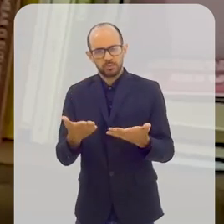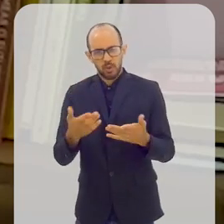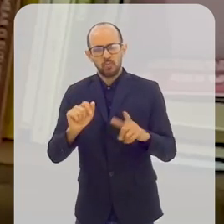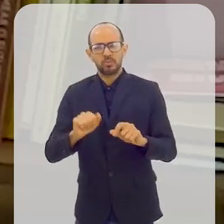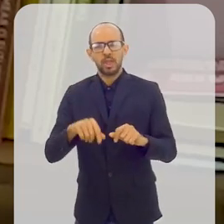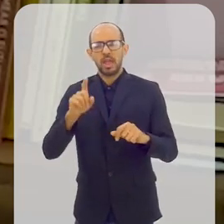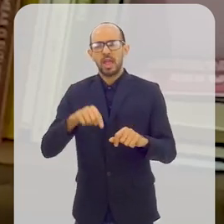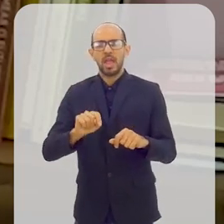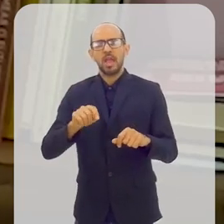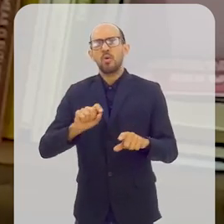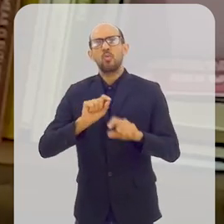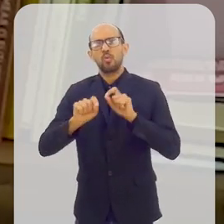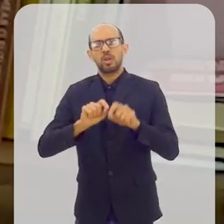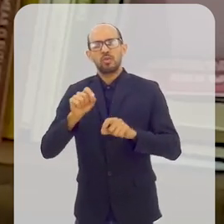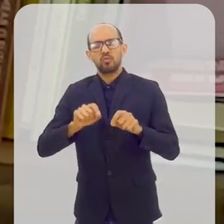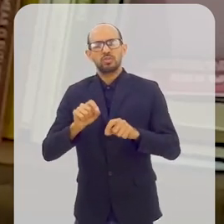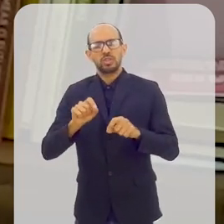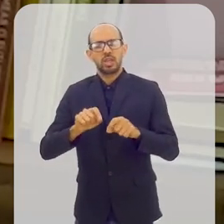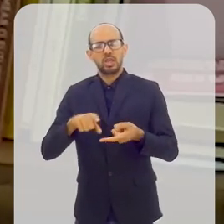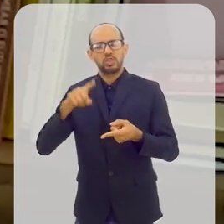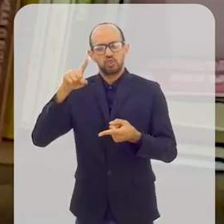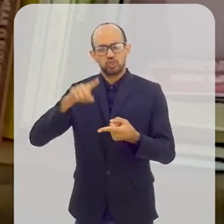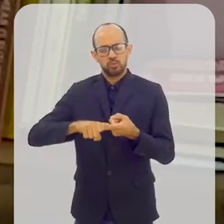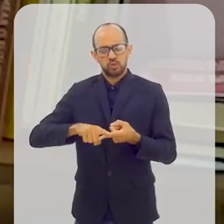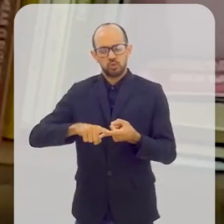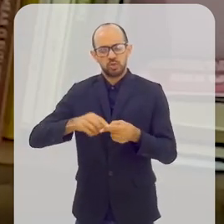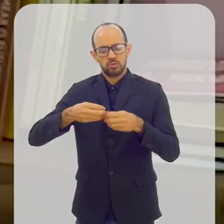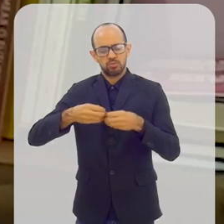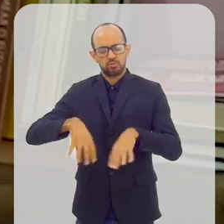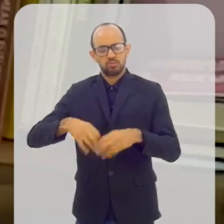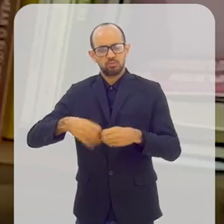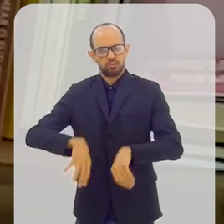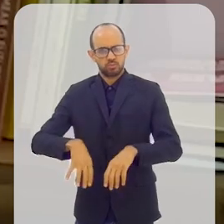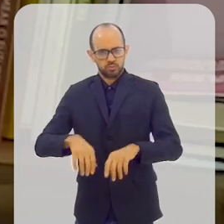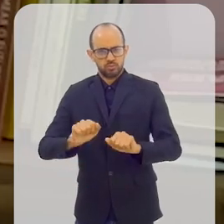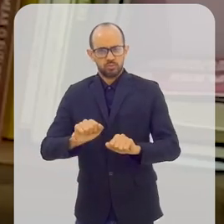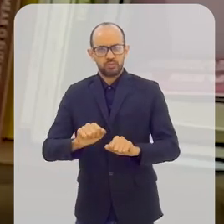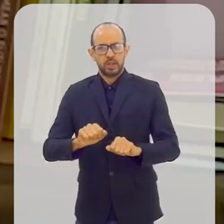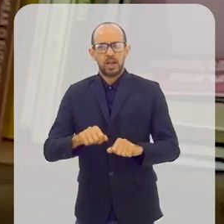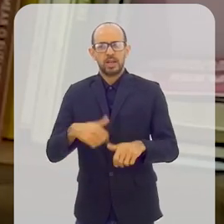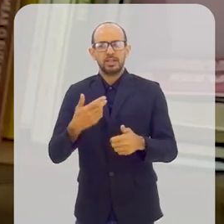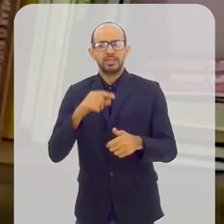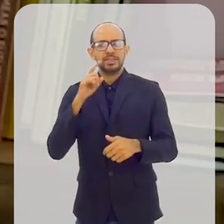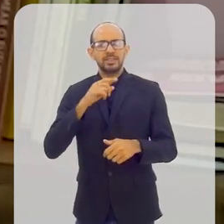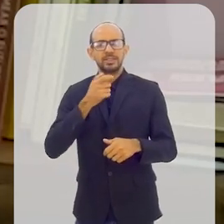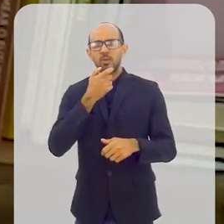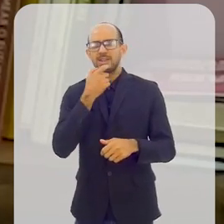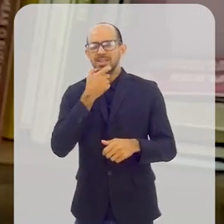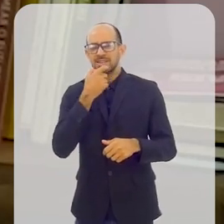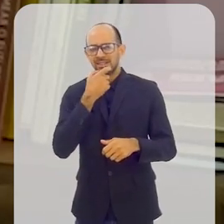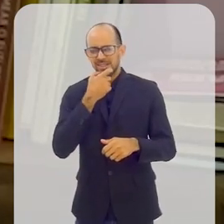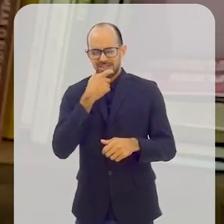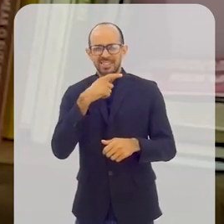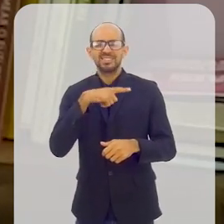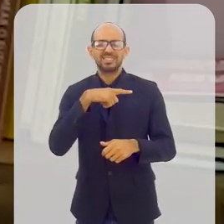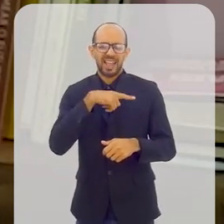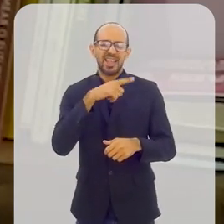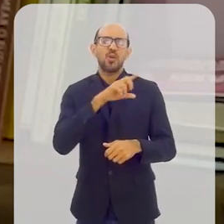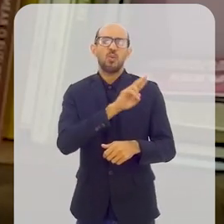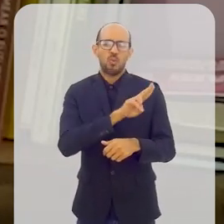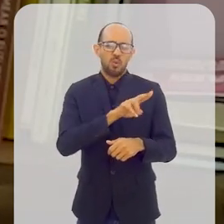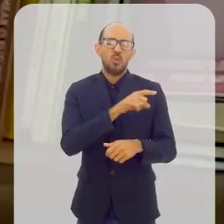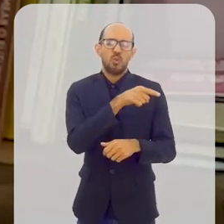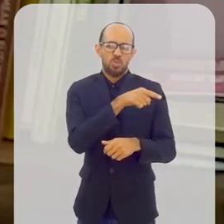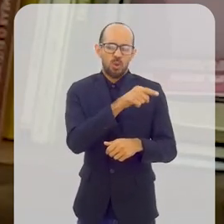você diminuir o desperdício, tanto que o nome em inglês é zero waste, e o waste é lixo,